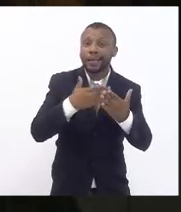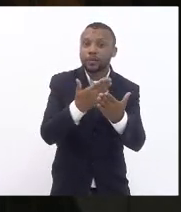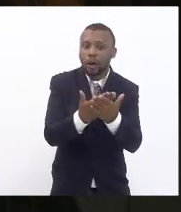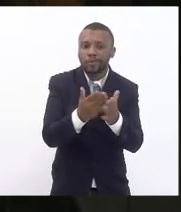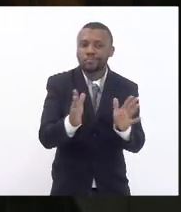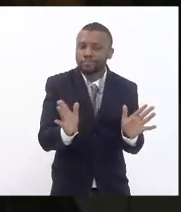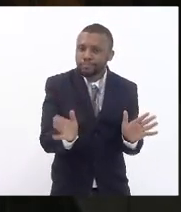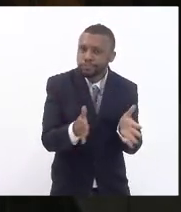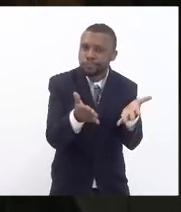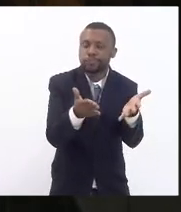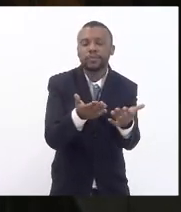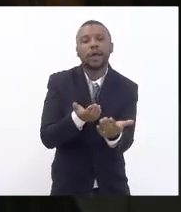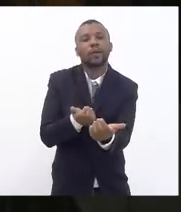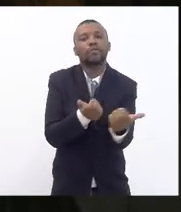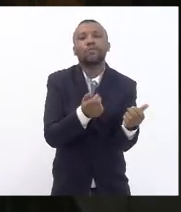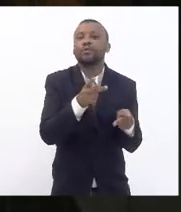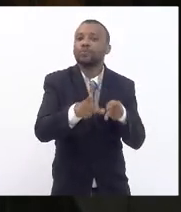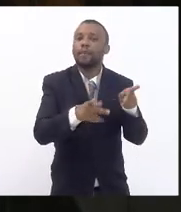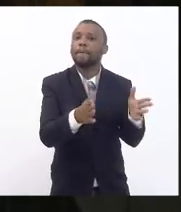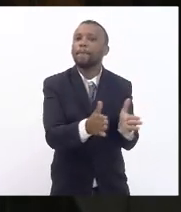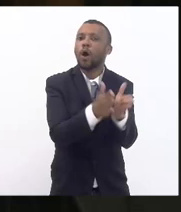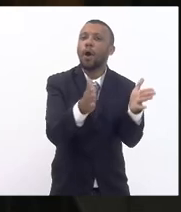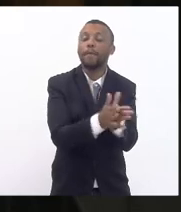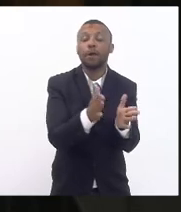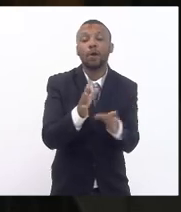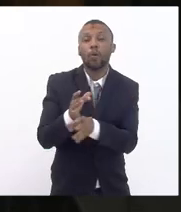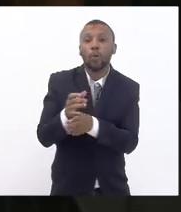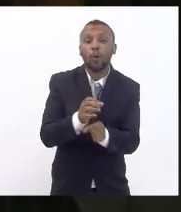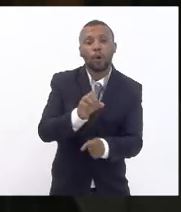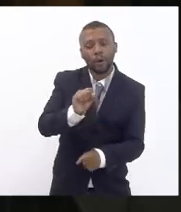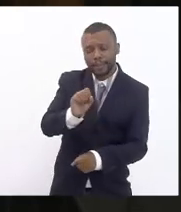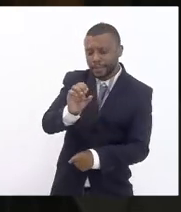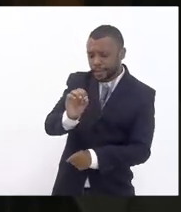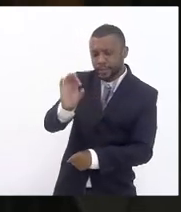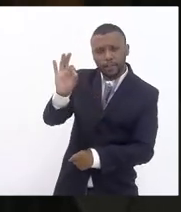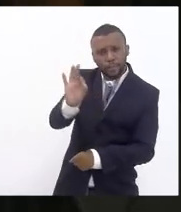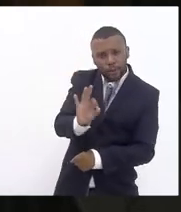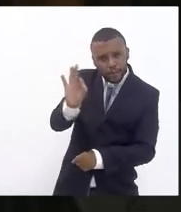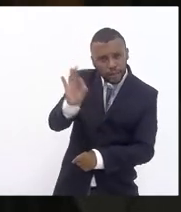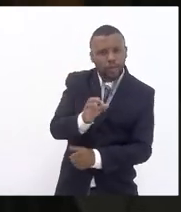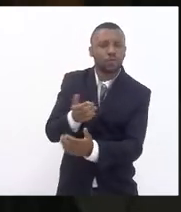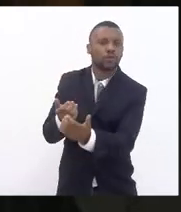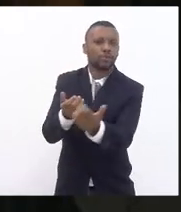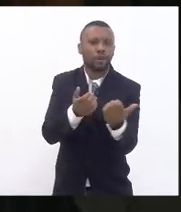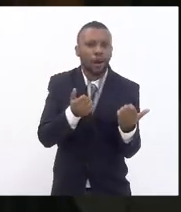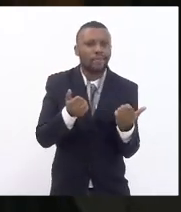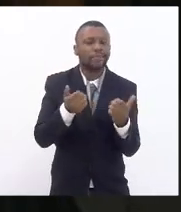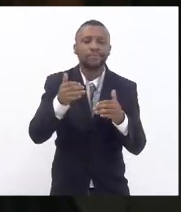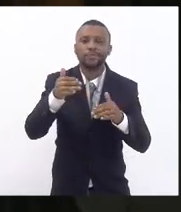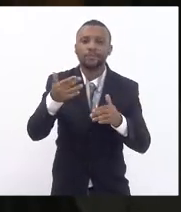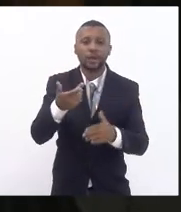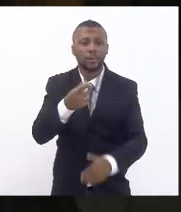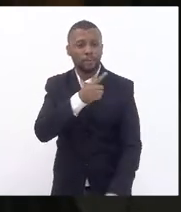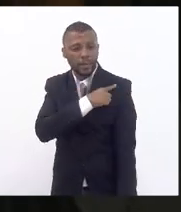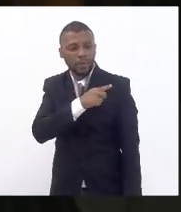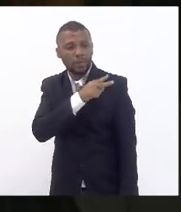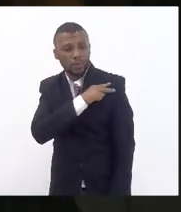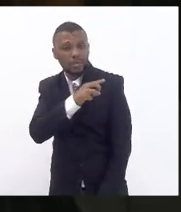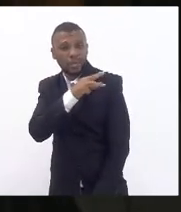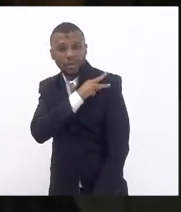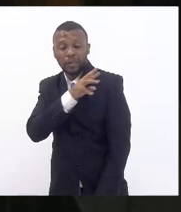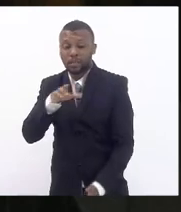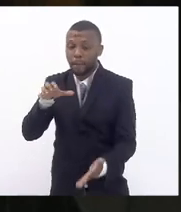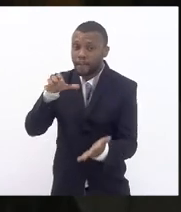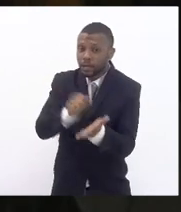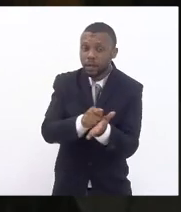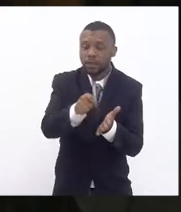popular. Quase 80% dos jovens na faixa etária do ensino médio no Rio de Janeiro estão matriculados na rede estadual